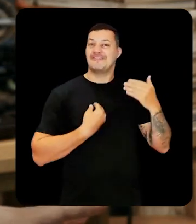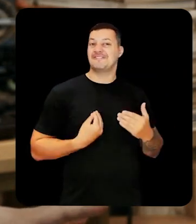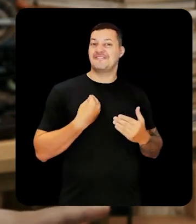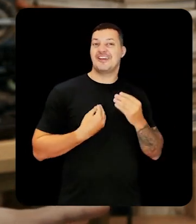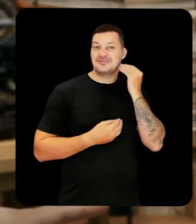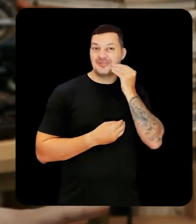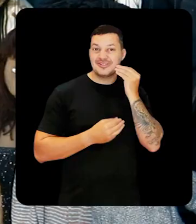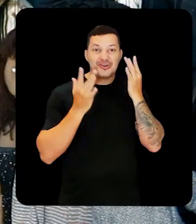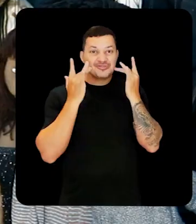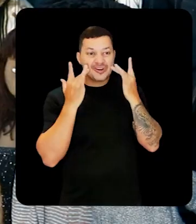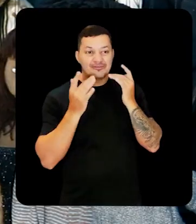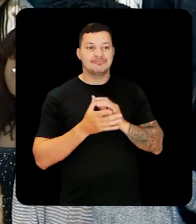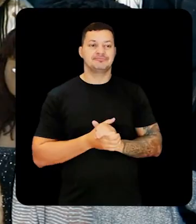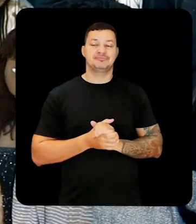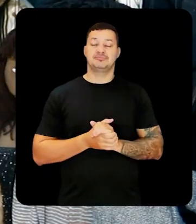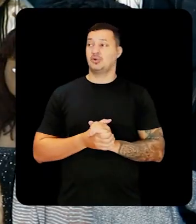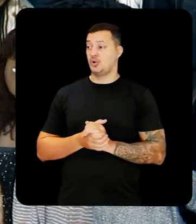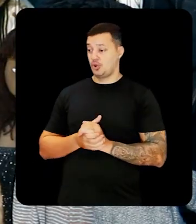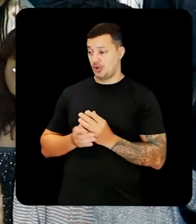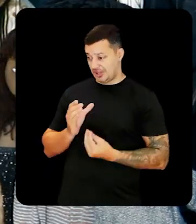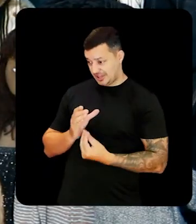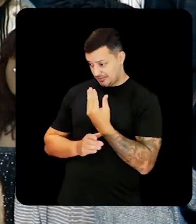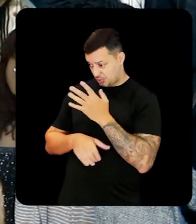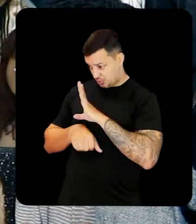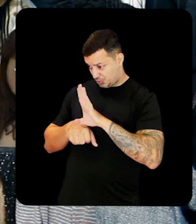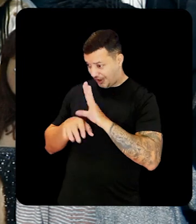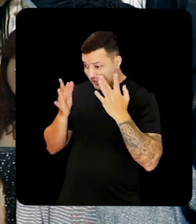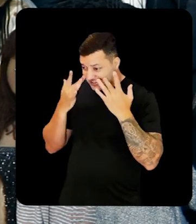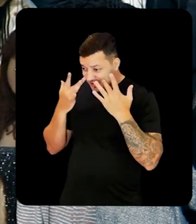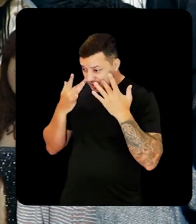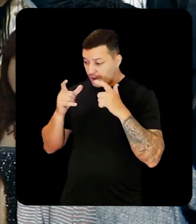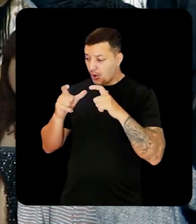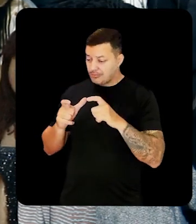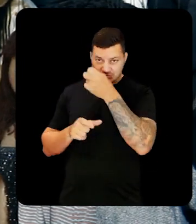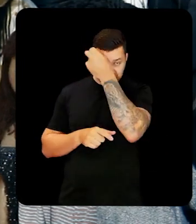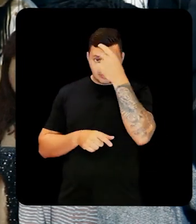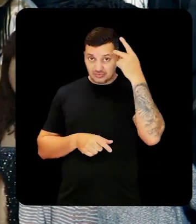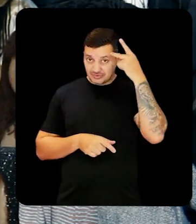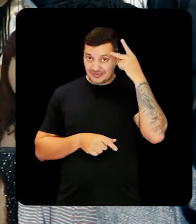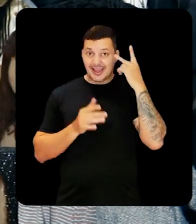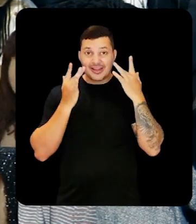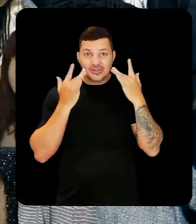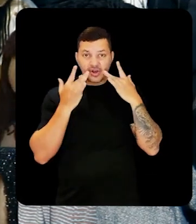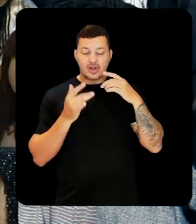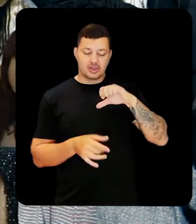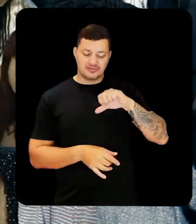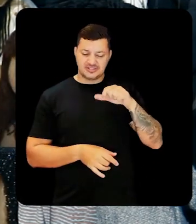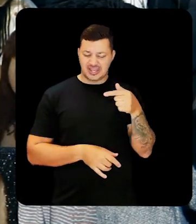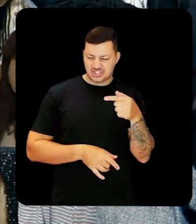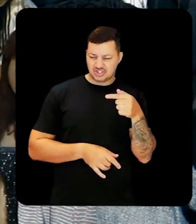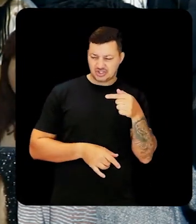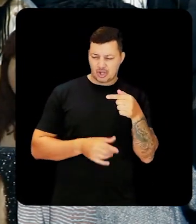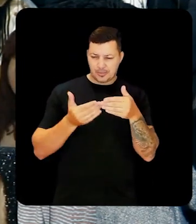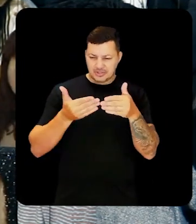que viver teatro. Quando a gente criou o curso de teatro, no Teatro Municipal, em 97 o